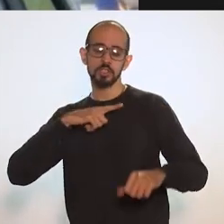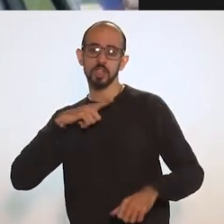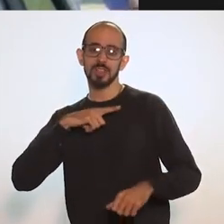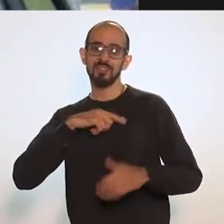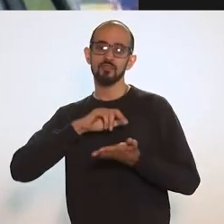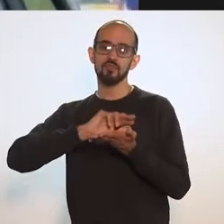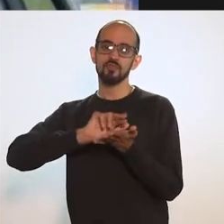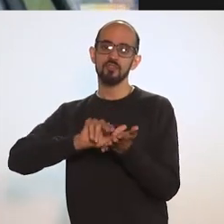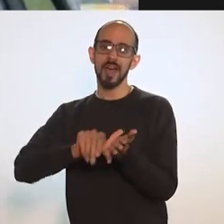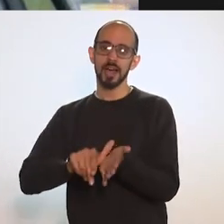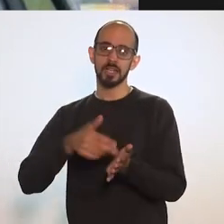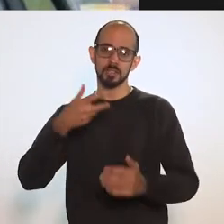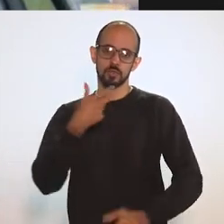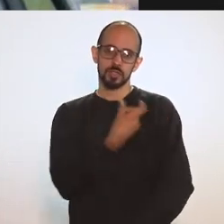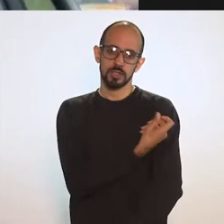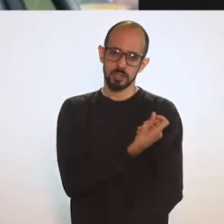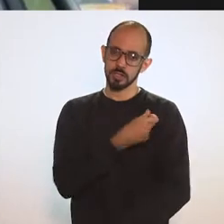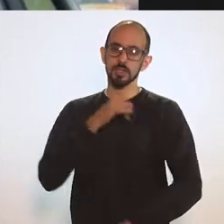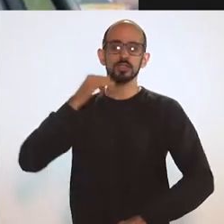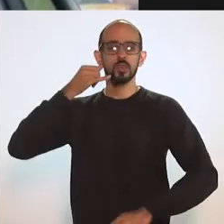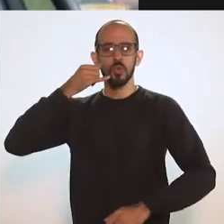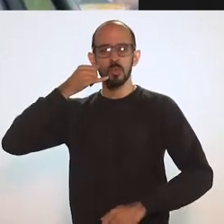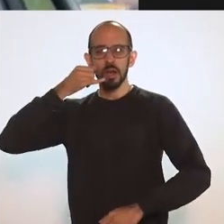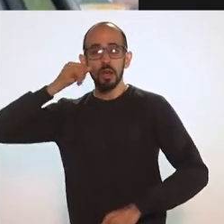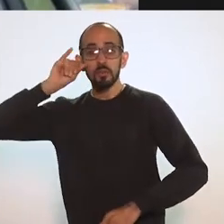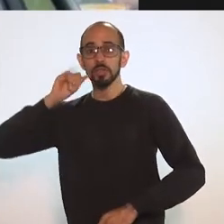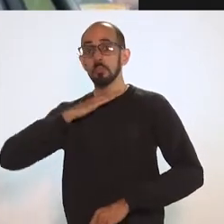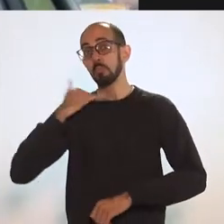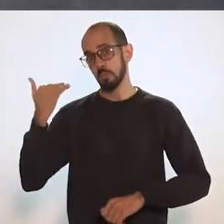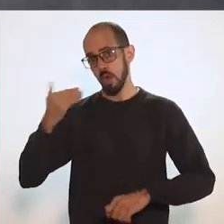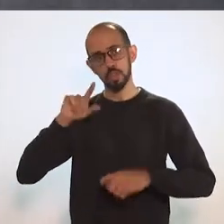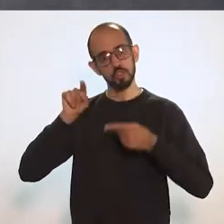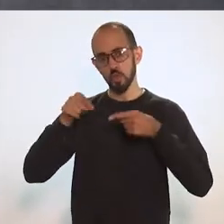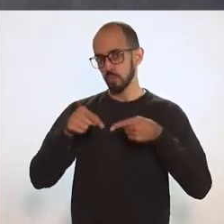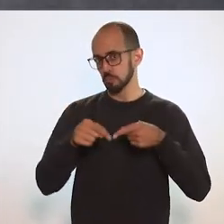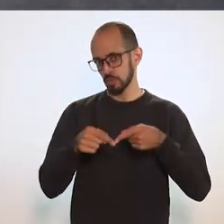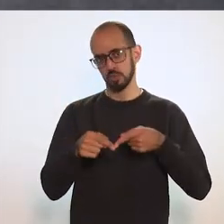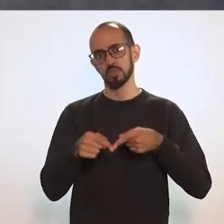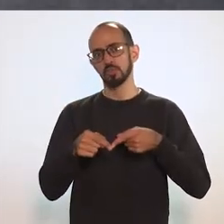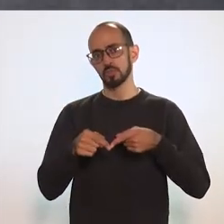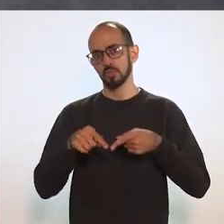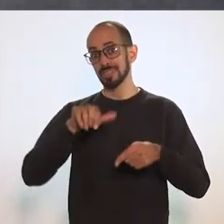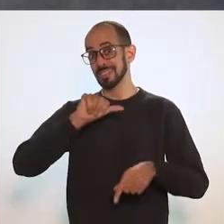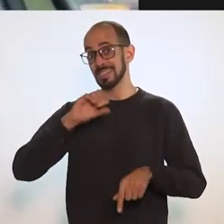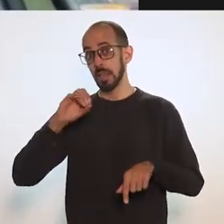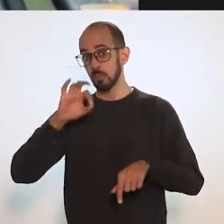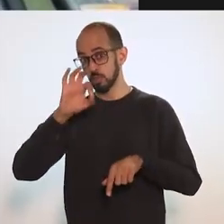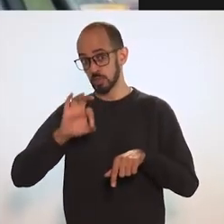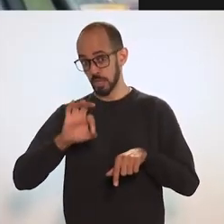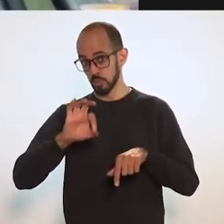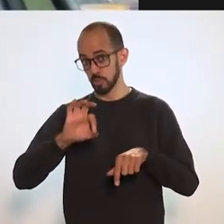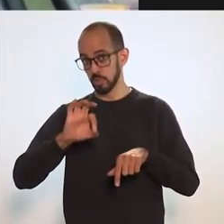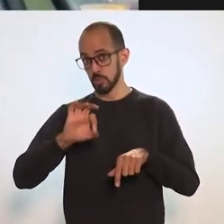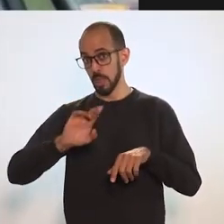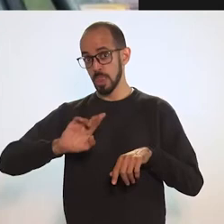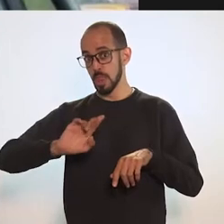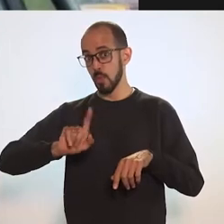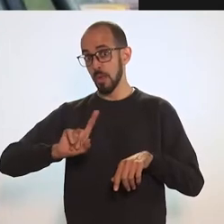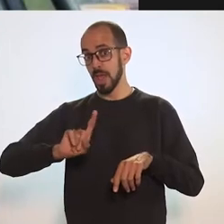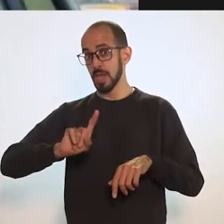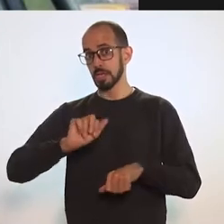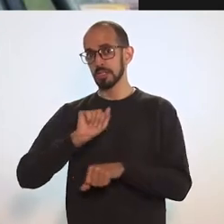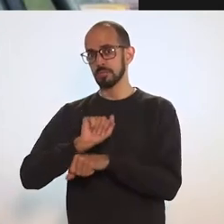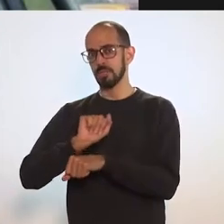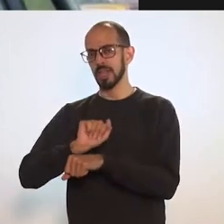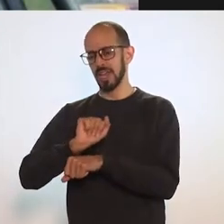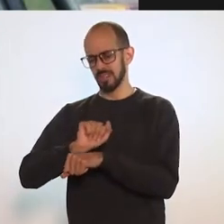com o objetivo principal, que é evitar mortes, se aproximando de 100%. Isso, honestamente, não era esperado, mas aconteceu e